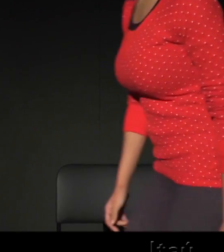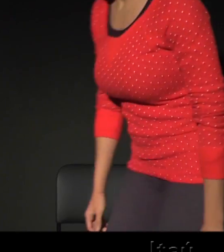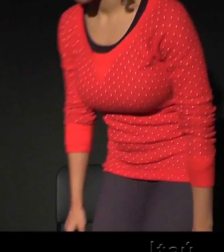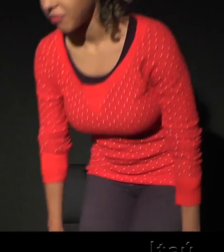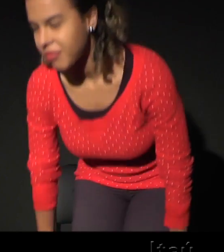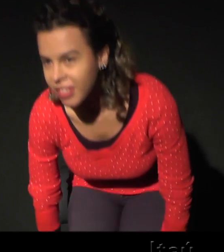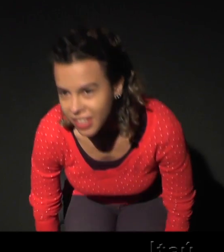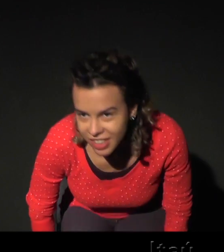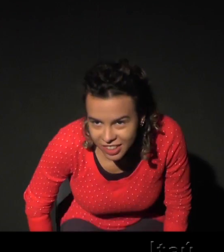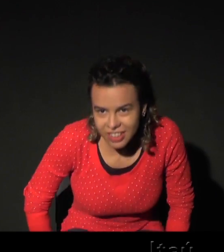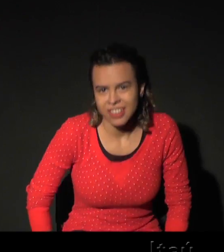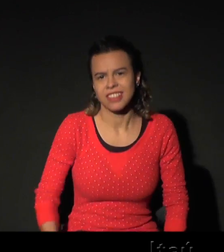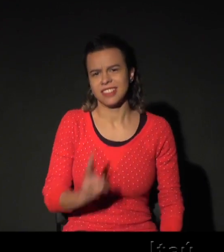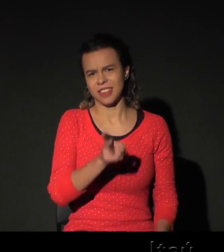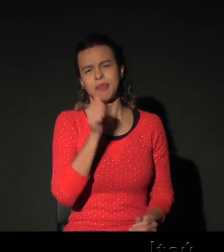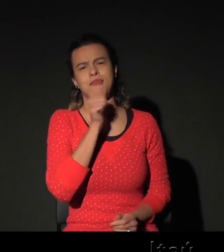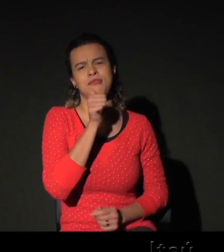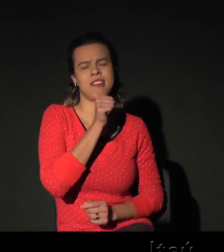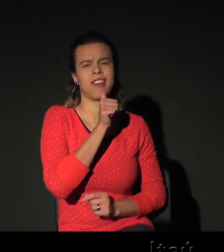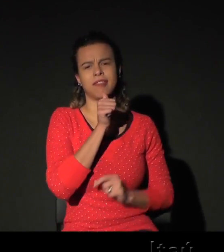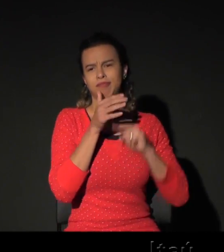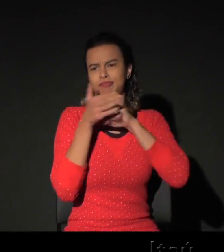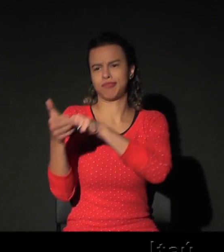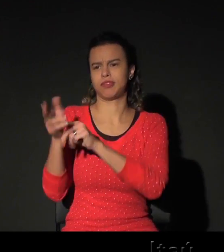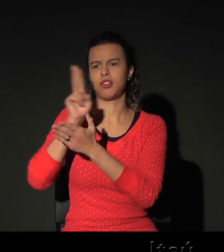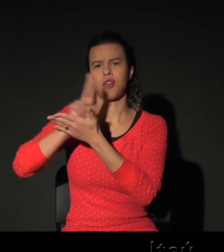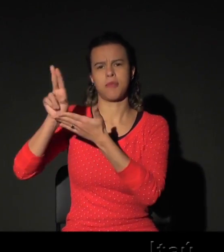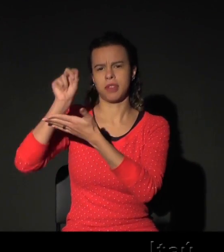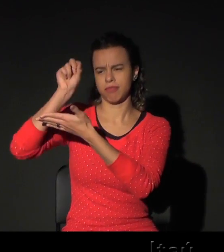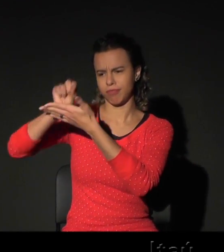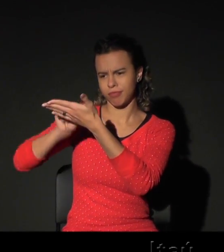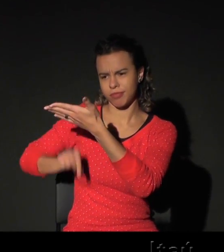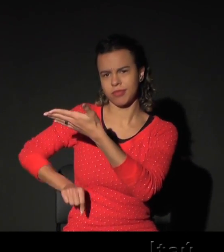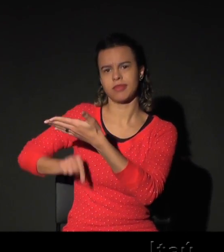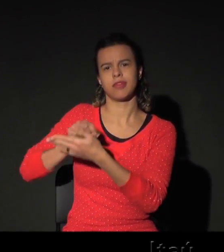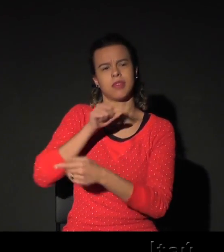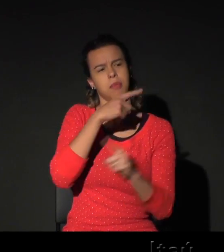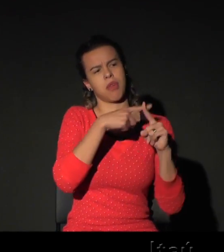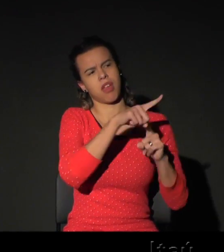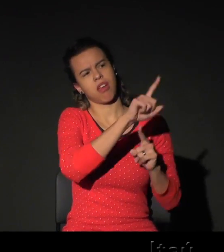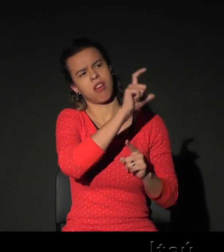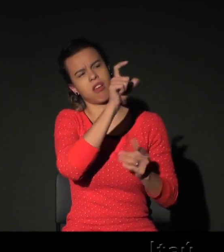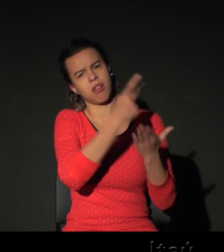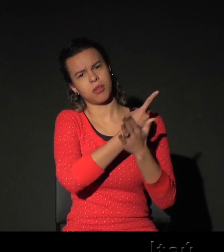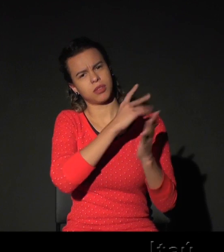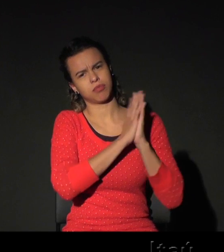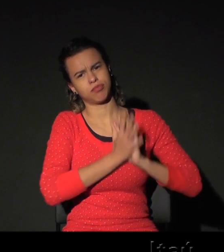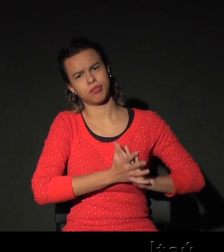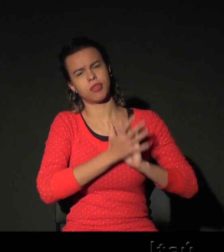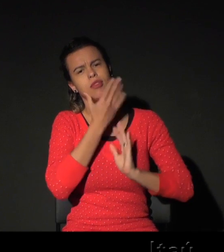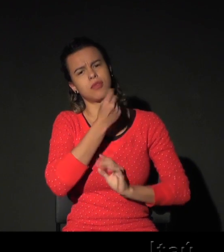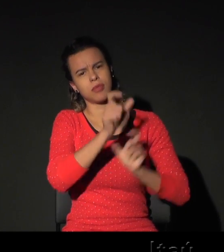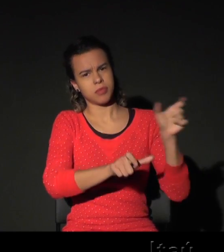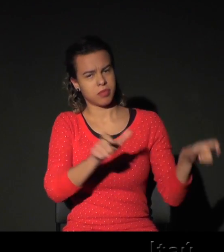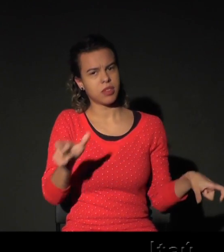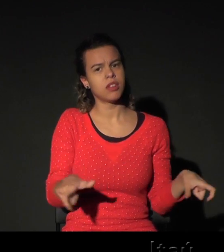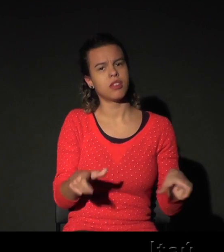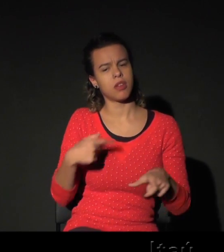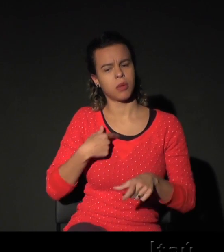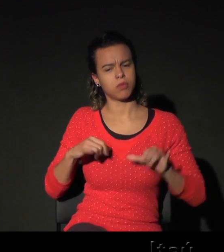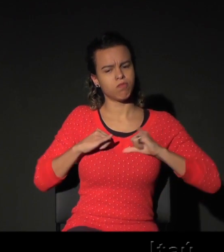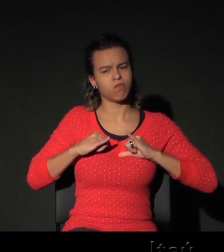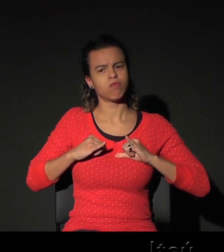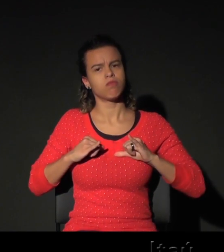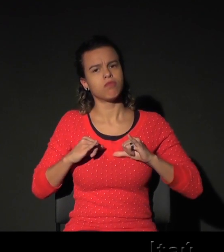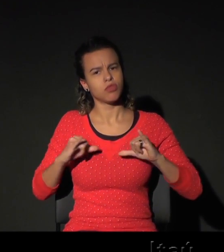O que seja o assédio né enfim uma uma a a né se sentiu lesada por um homem